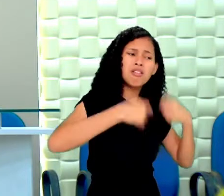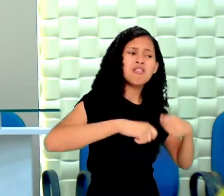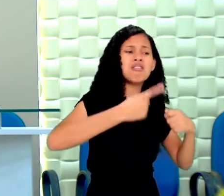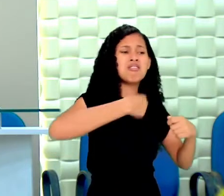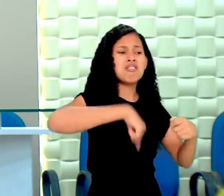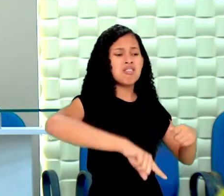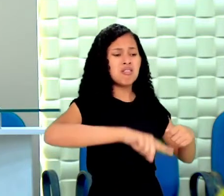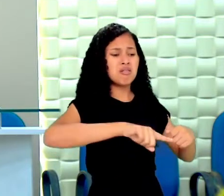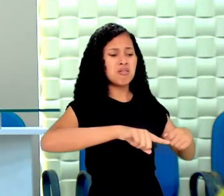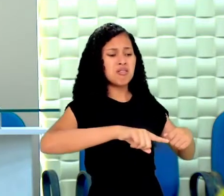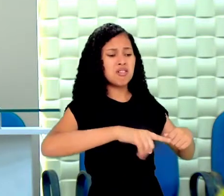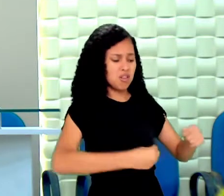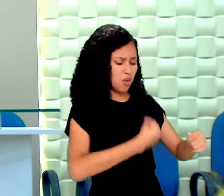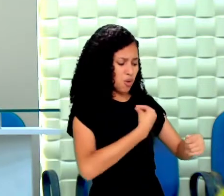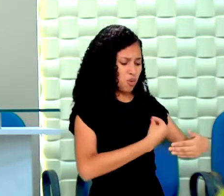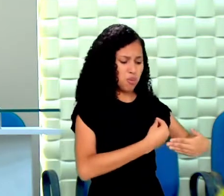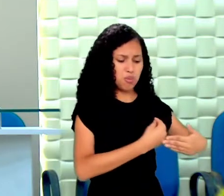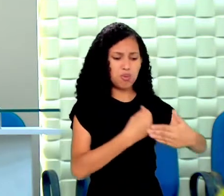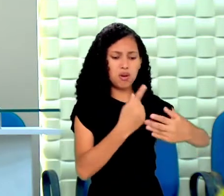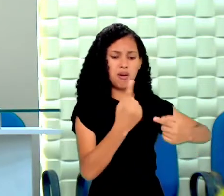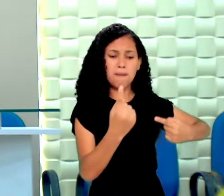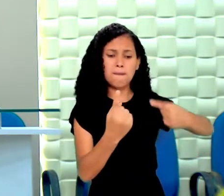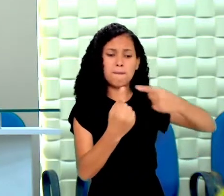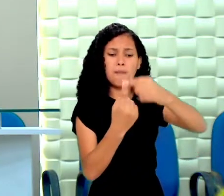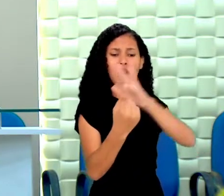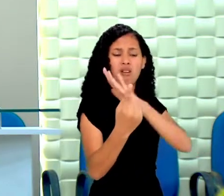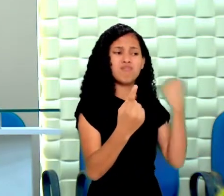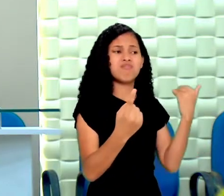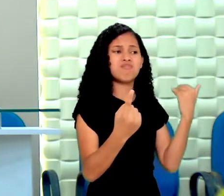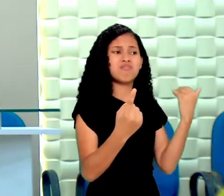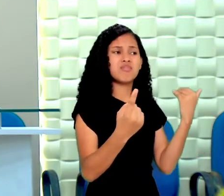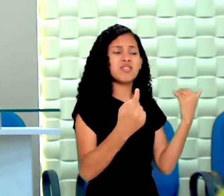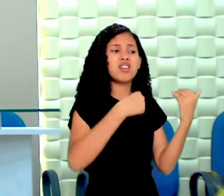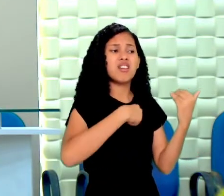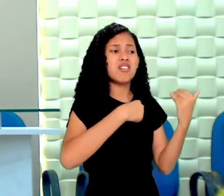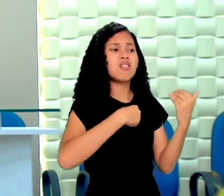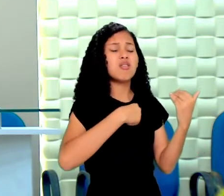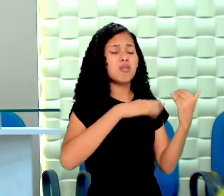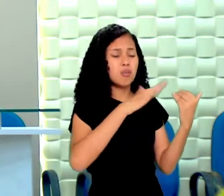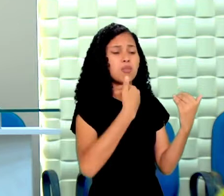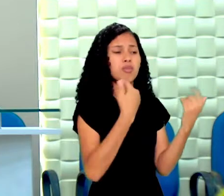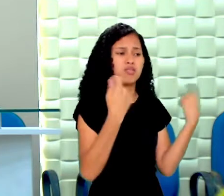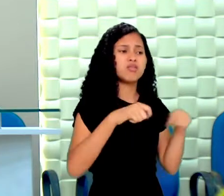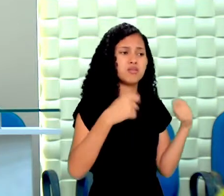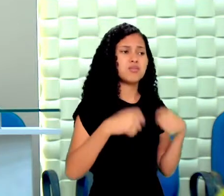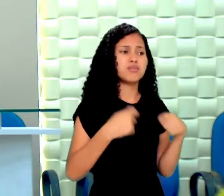eu entregar a minha vida no Calvário, é necessário que eu morra,